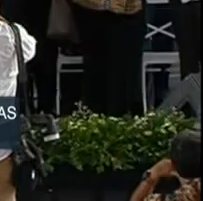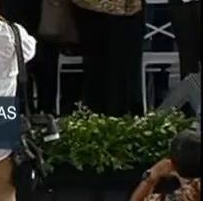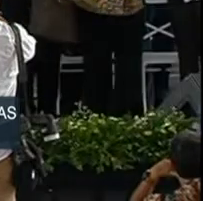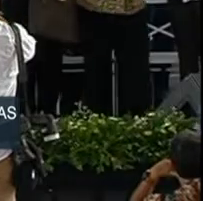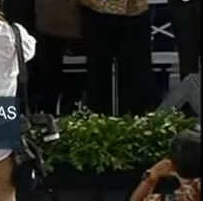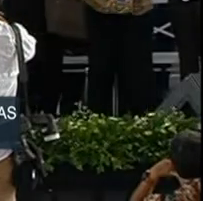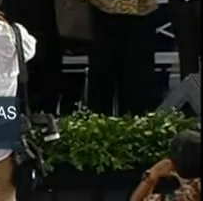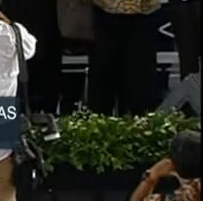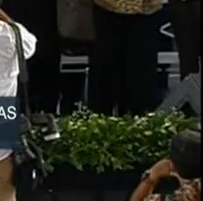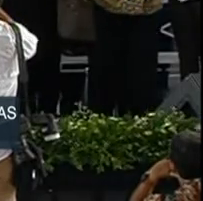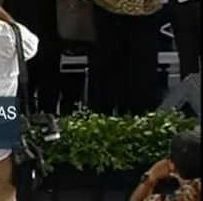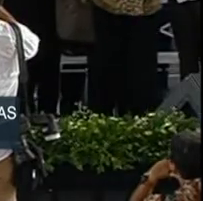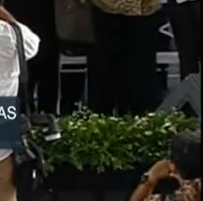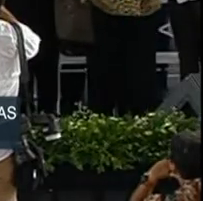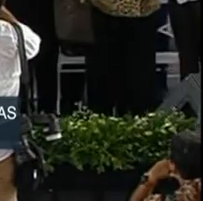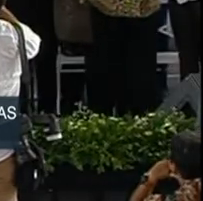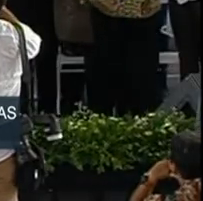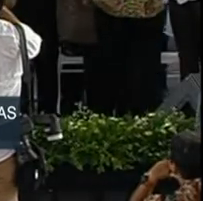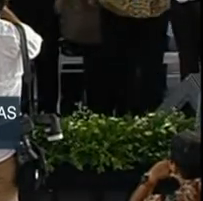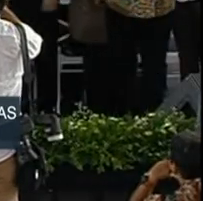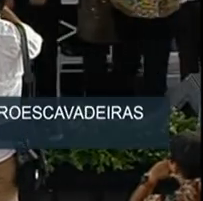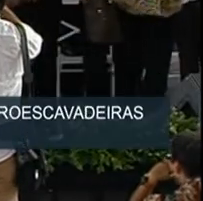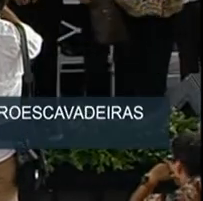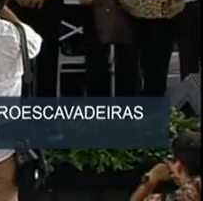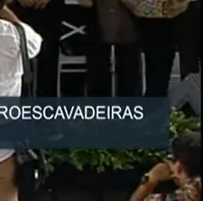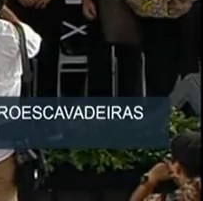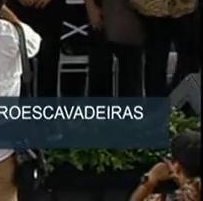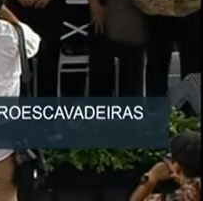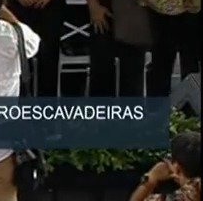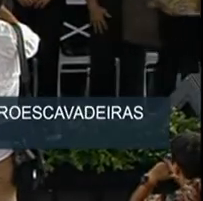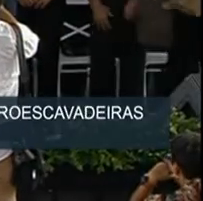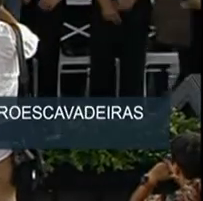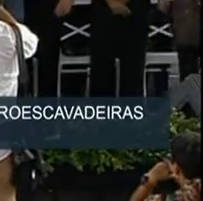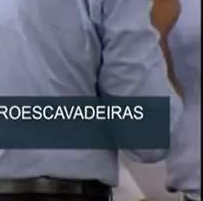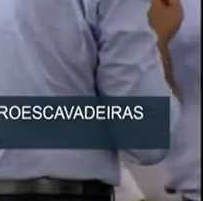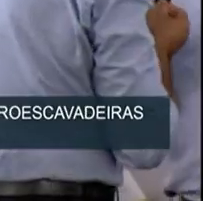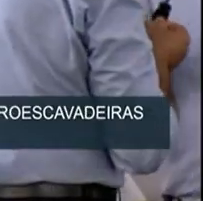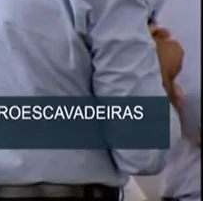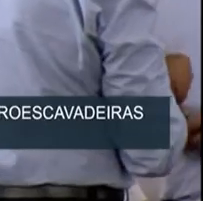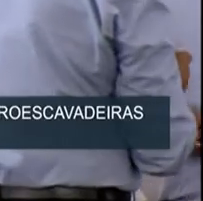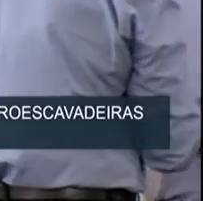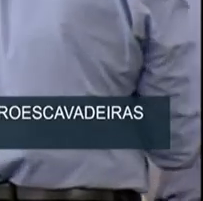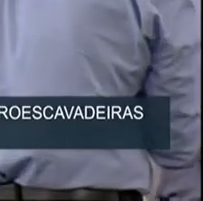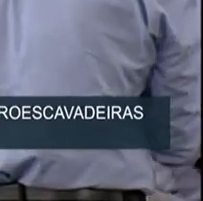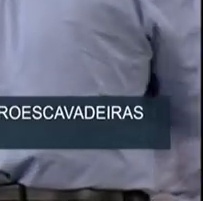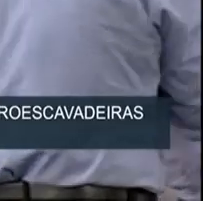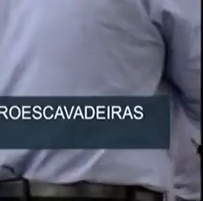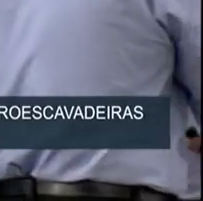Oi, alguém caiu, derrubaram.